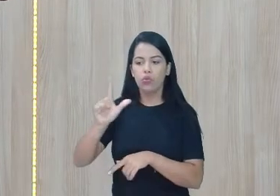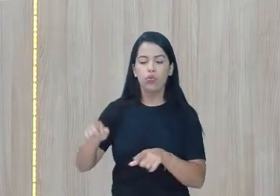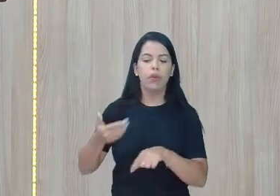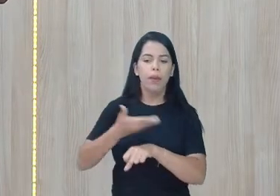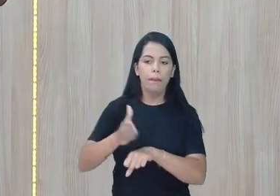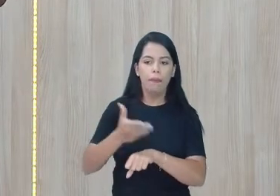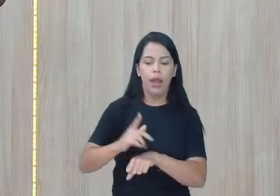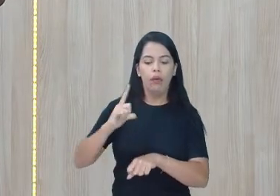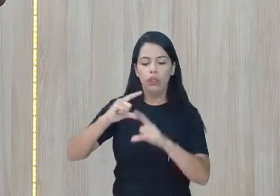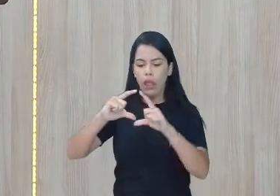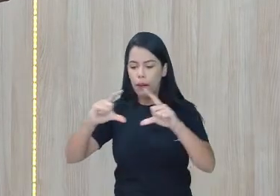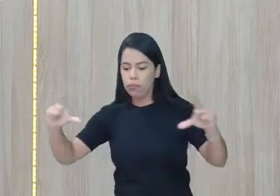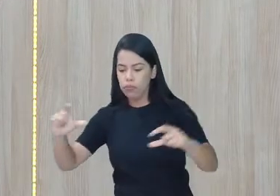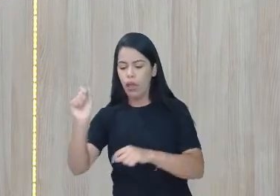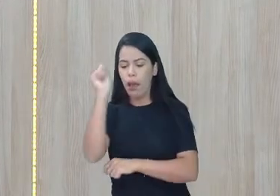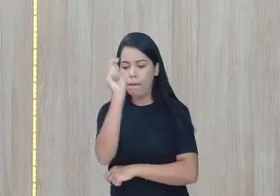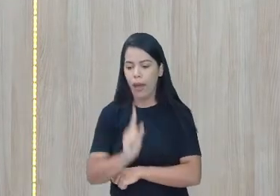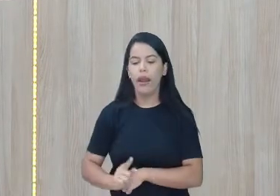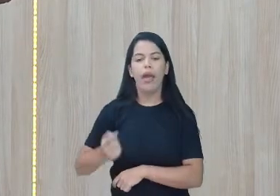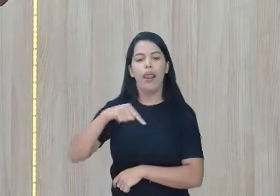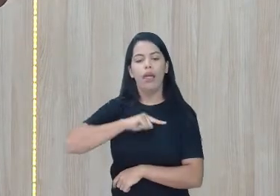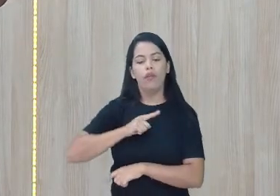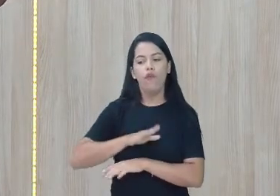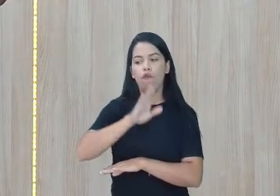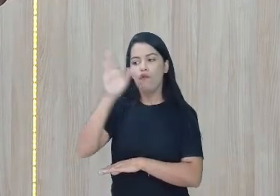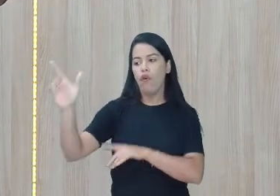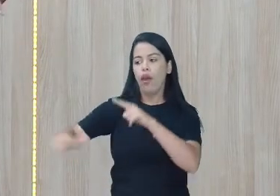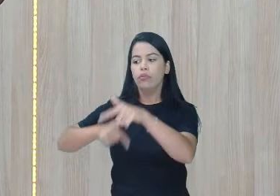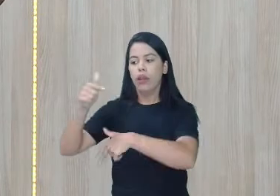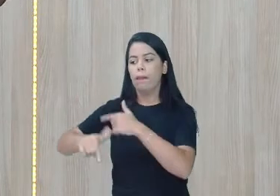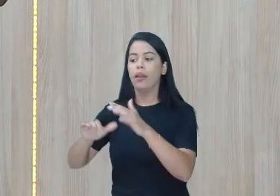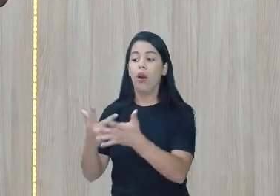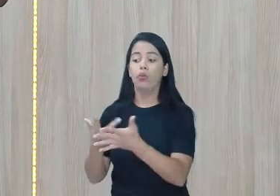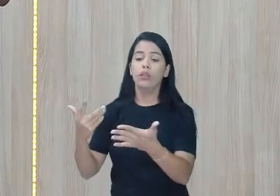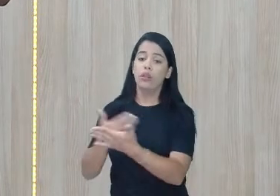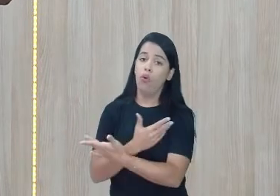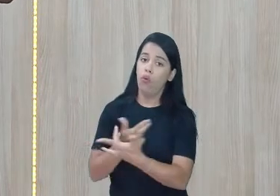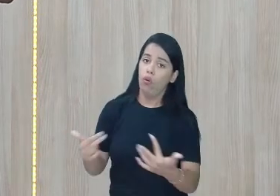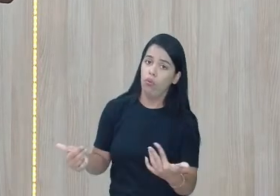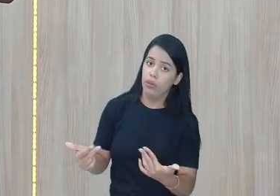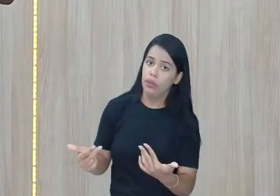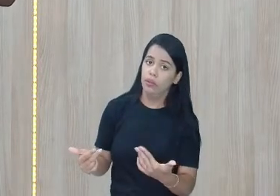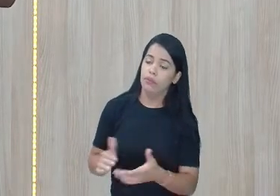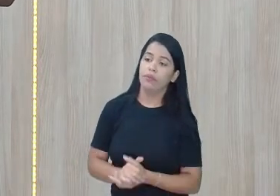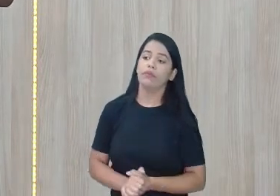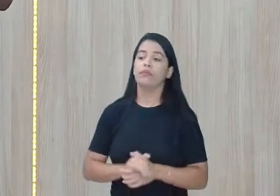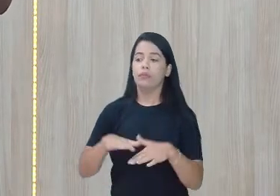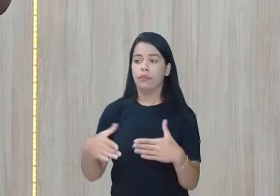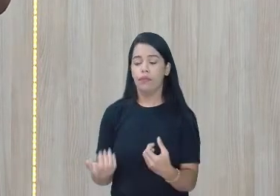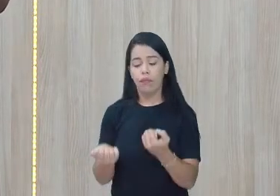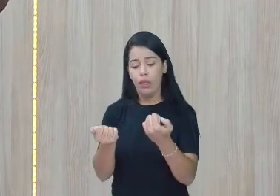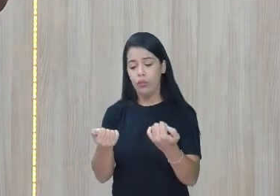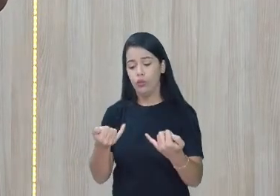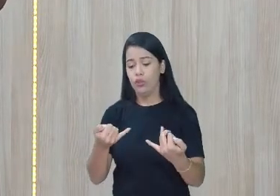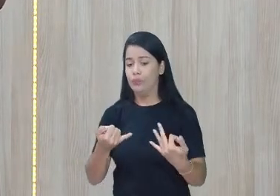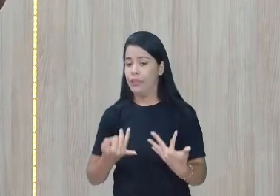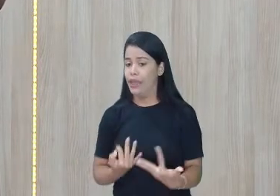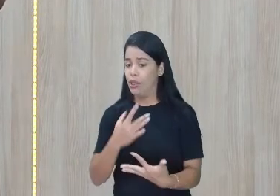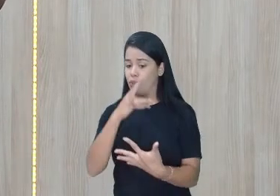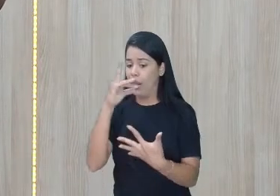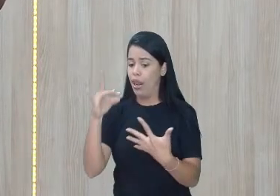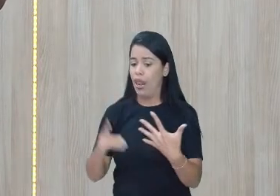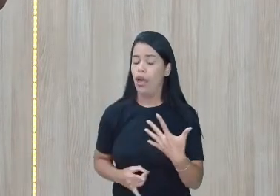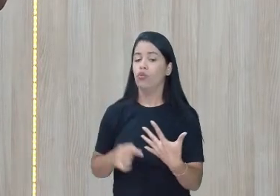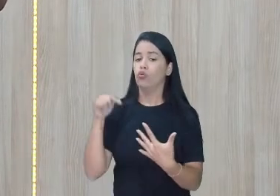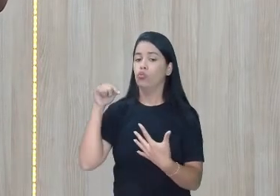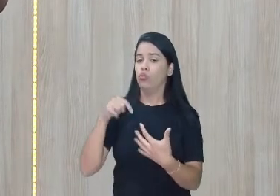e aí fomos ao trabalho e aí aconteceu alguma coisa. Então, é a descrição, ou seja, do